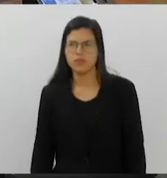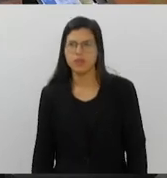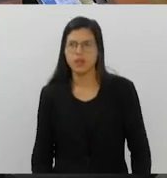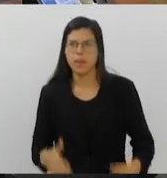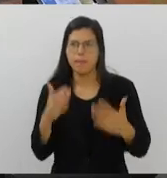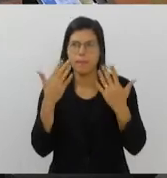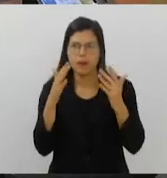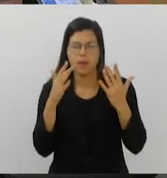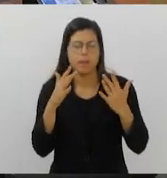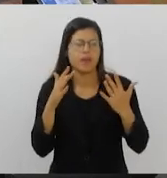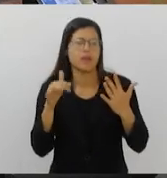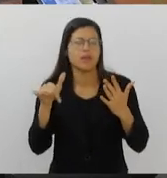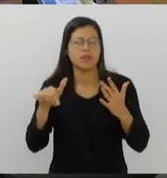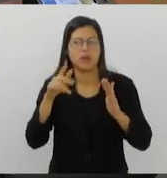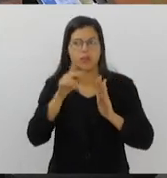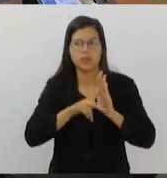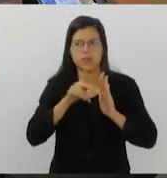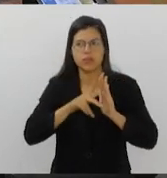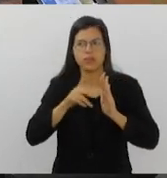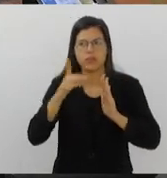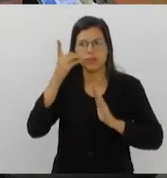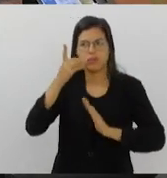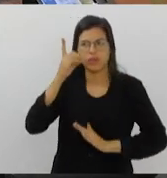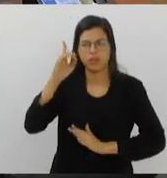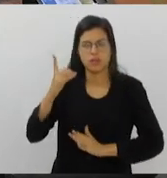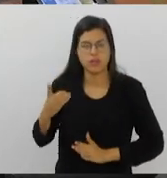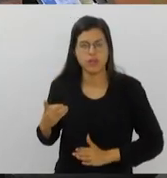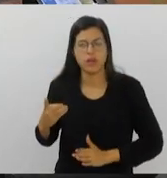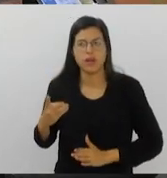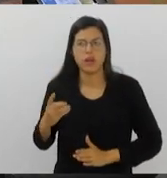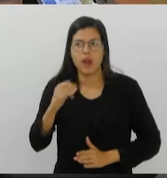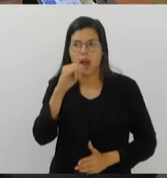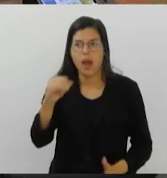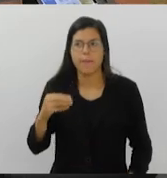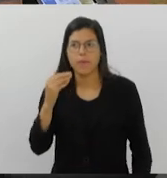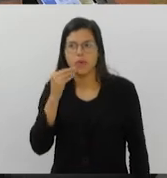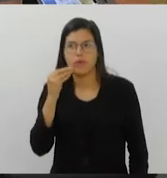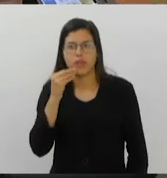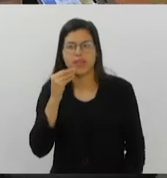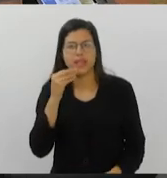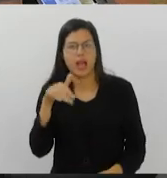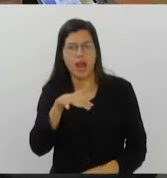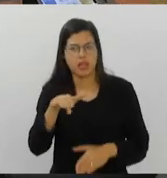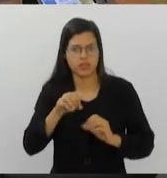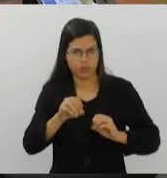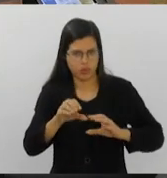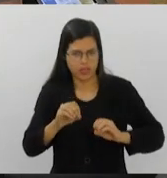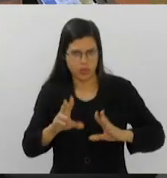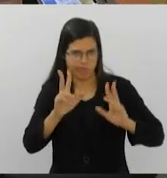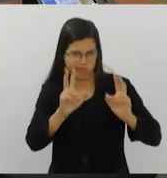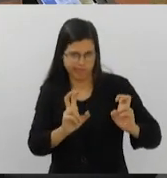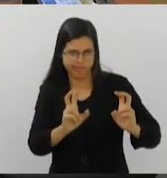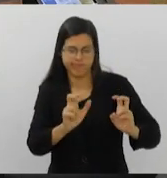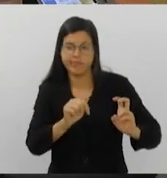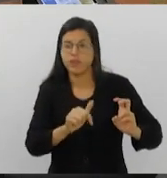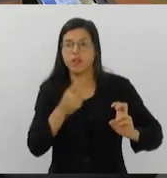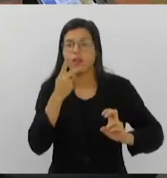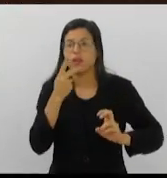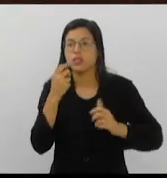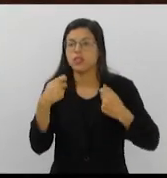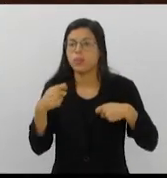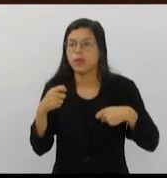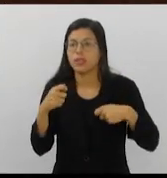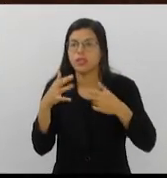parabenizar o projeto da deputada Dani Monteiro também e aproveitar essa carona na educação aqui para falar que a gente tem que olhar com